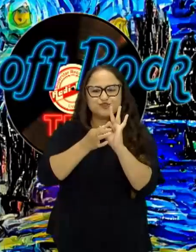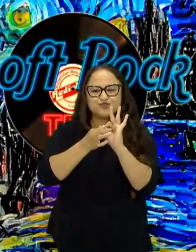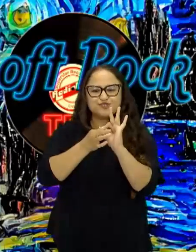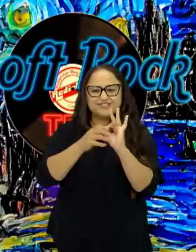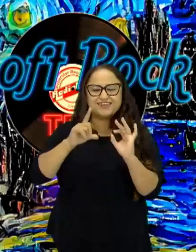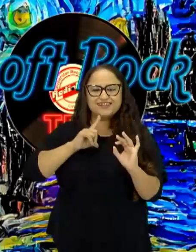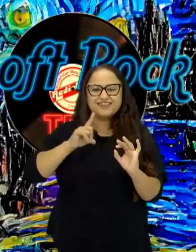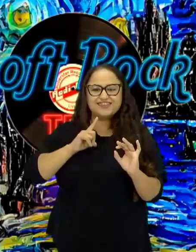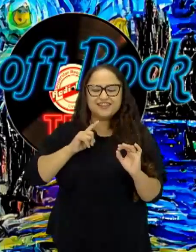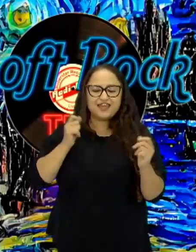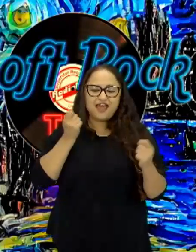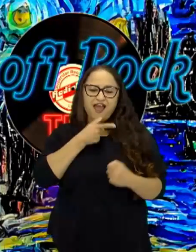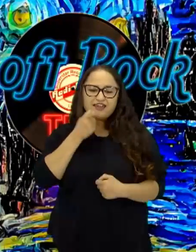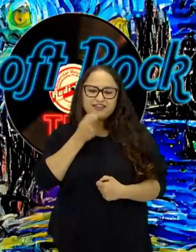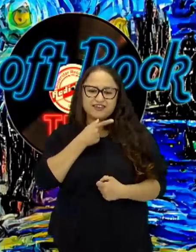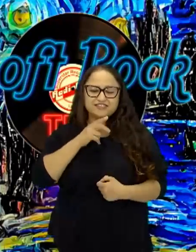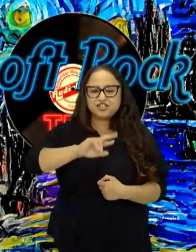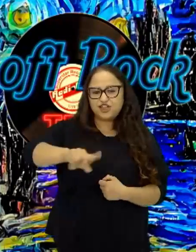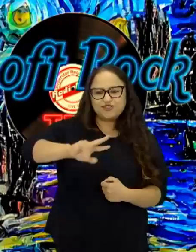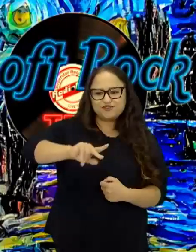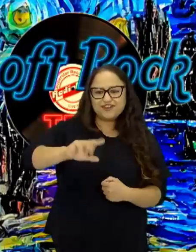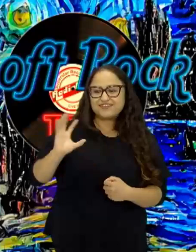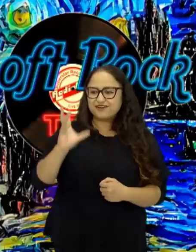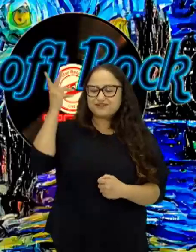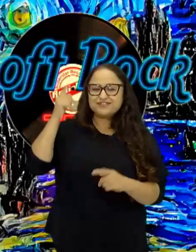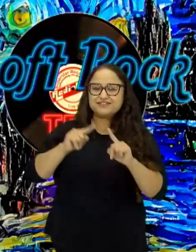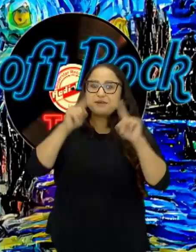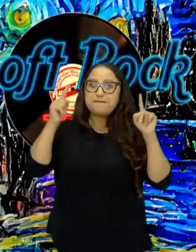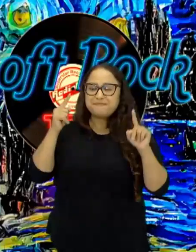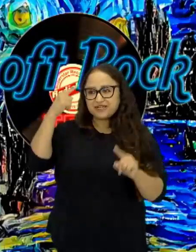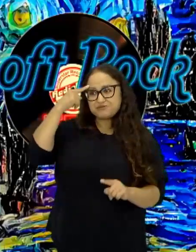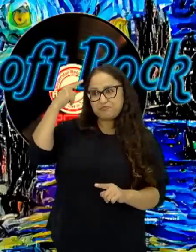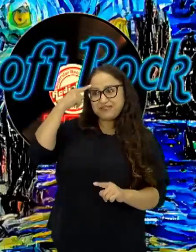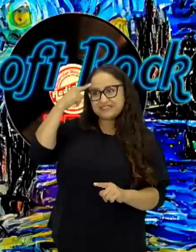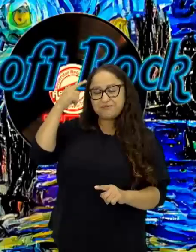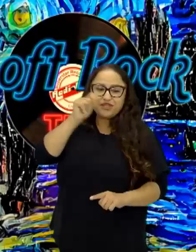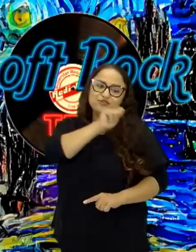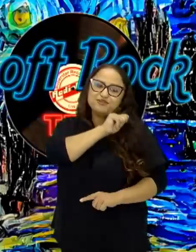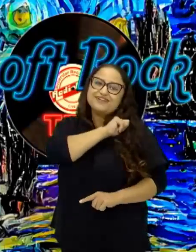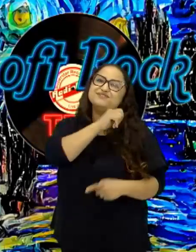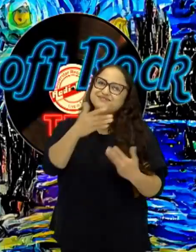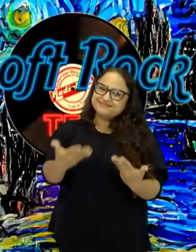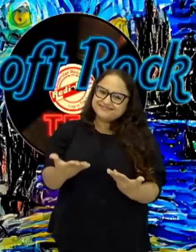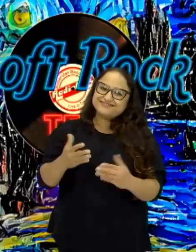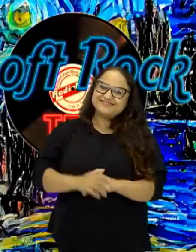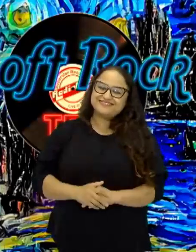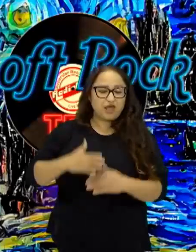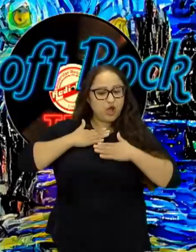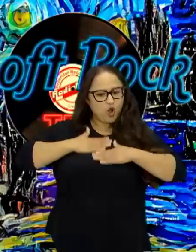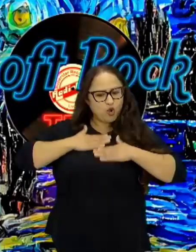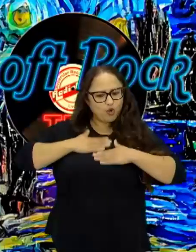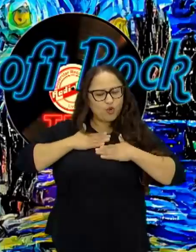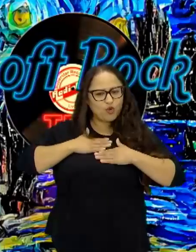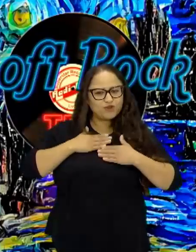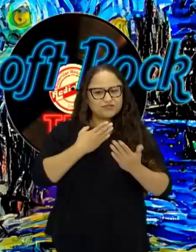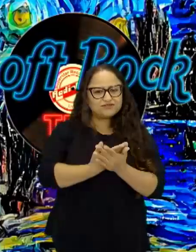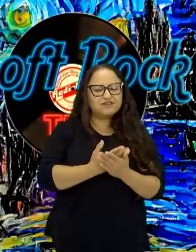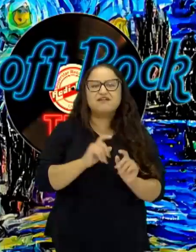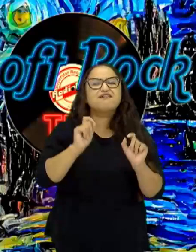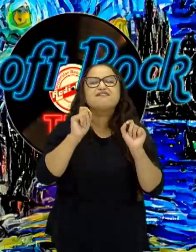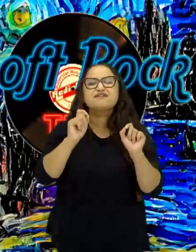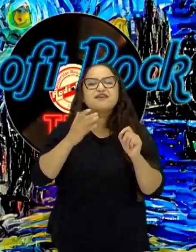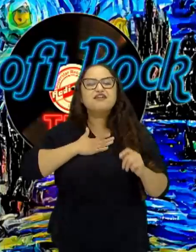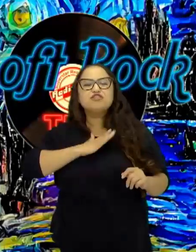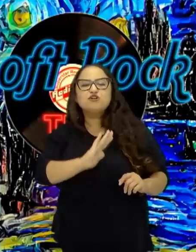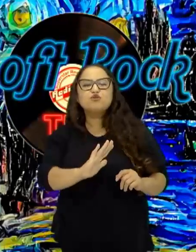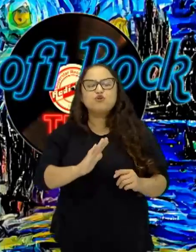que uma crítica, não que isso esteja acontecendo, mas assim, que é um pensamento do estudante, né? Ele gosta de estudar, mas quem não gosta de um descanso? A gente quer